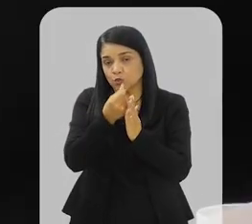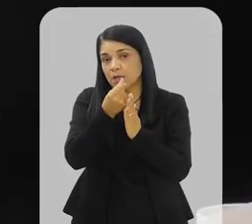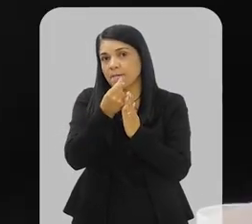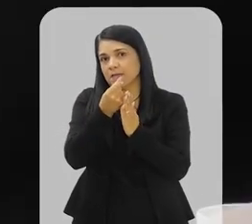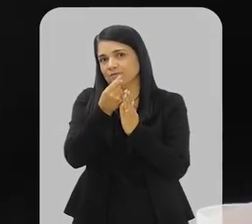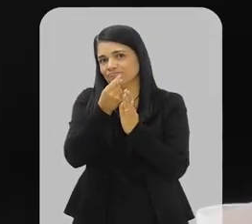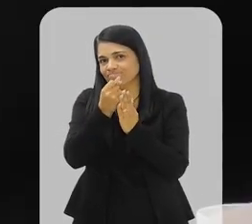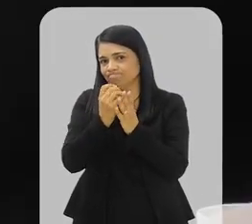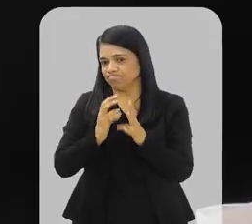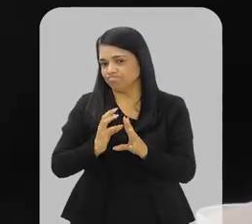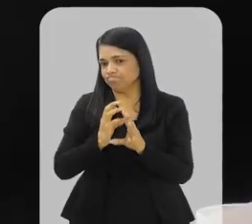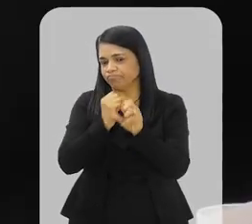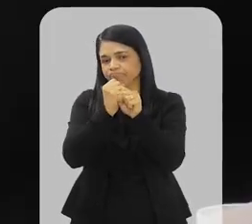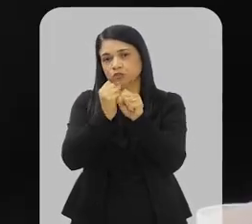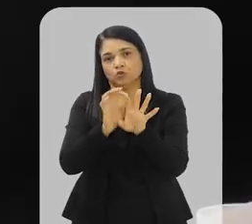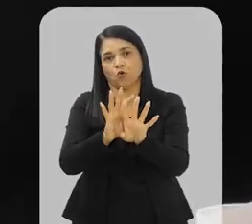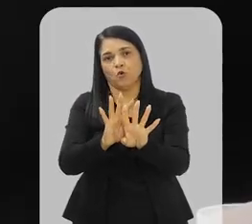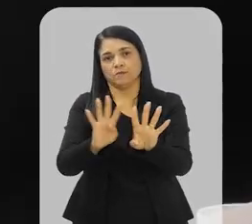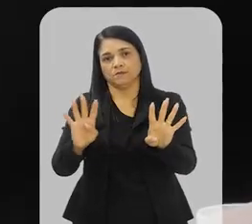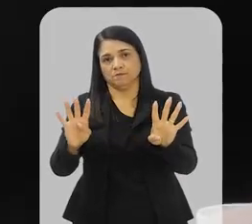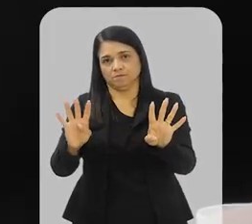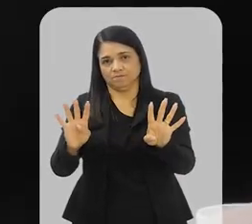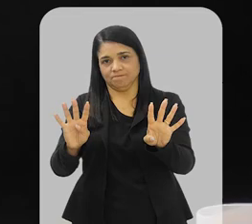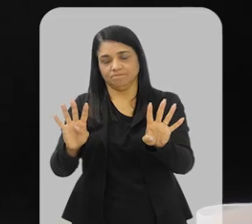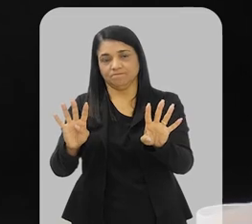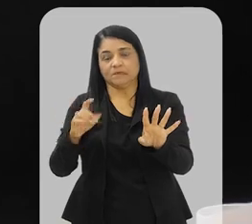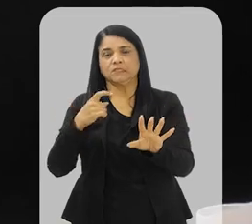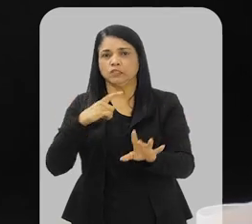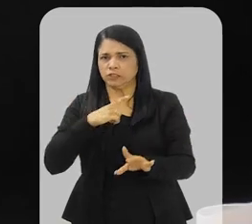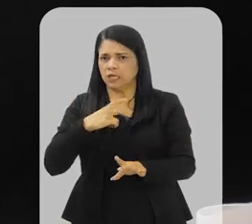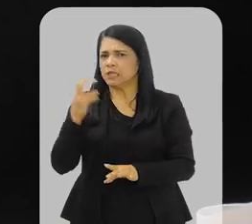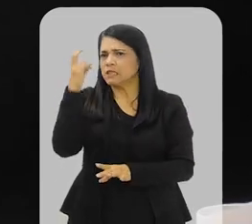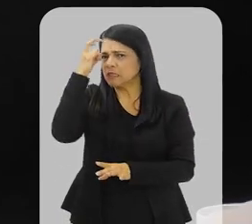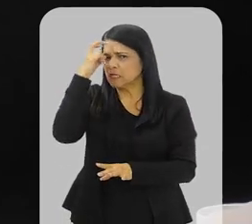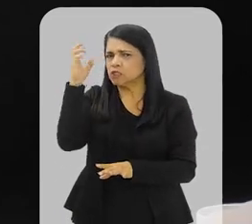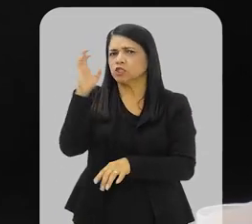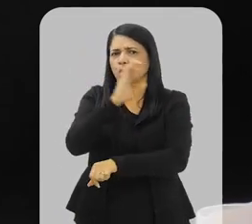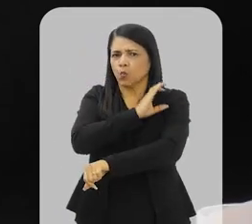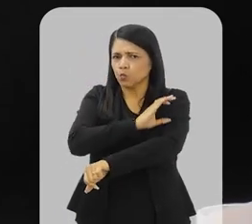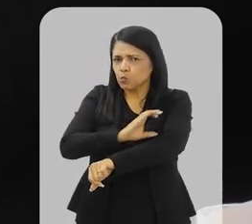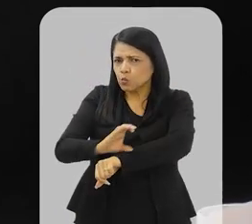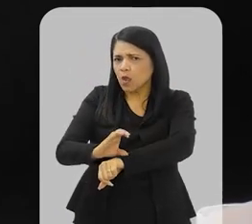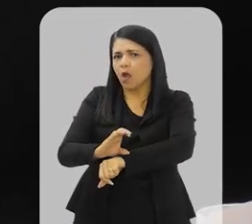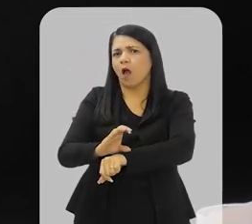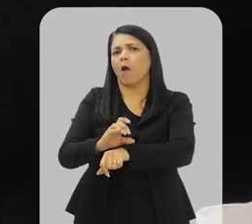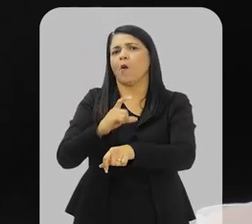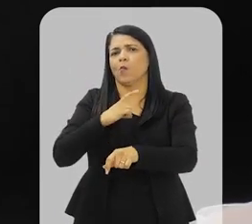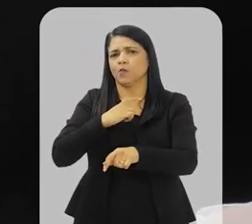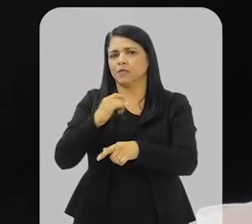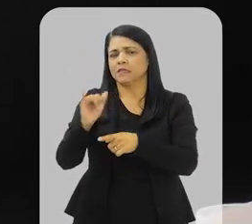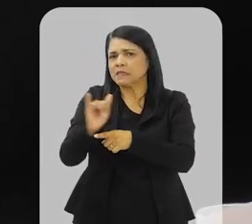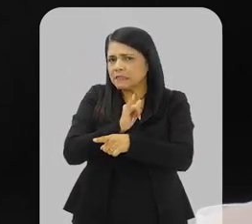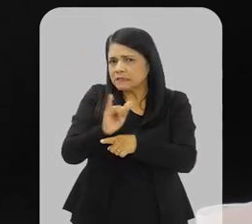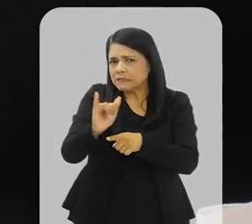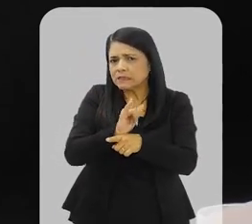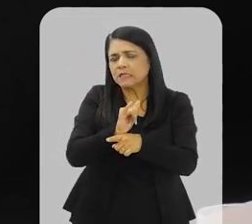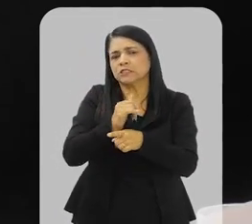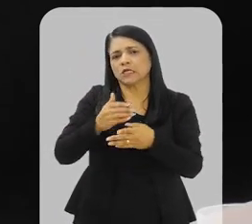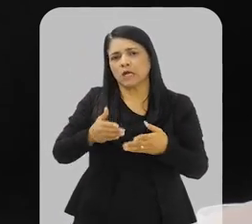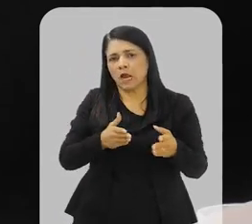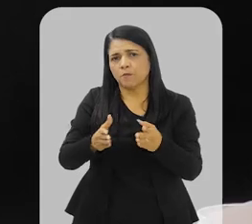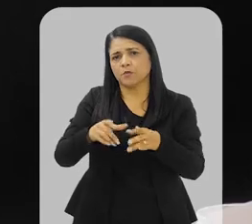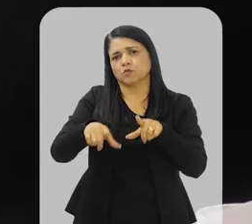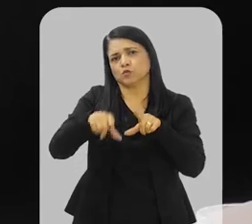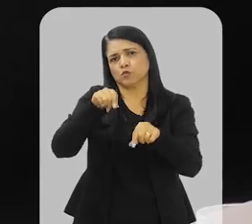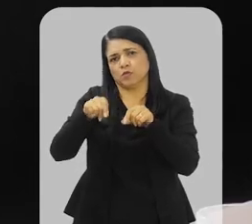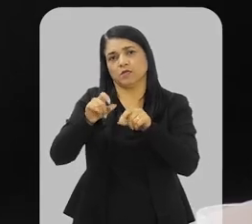botar um pé no freio com relação a esses grandes orçamentos de comissão acho que a gente tem inteligência cultural